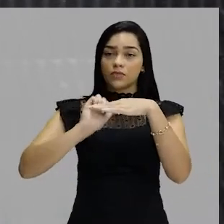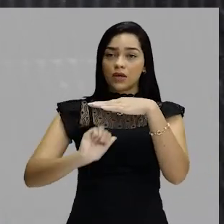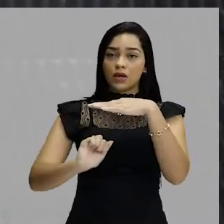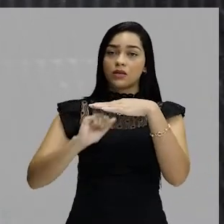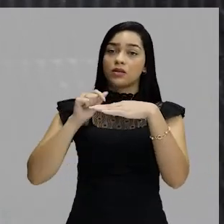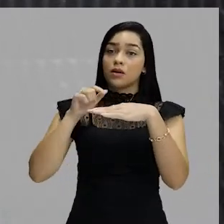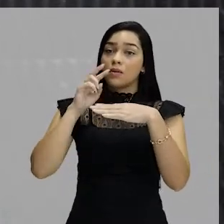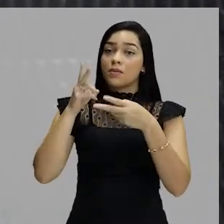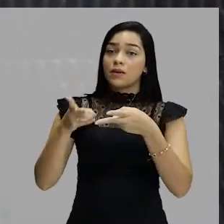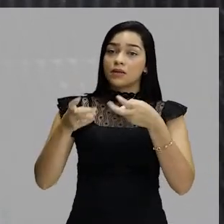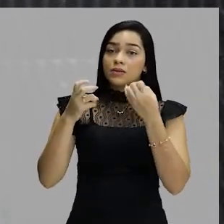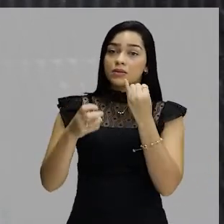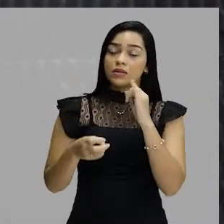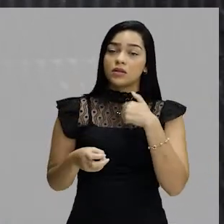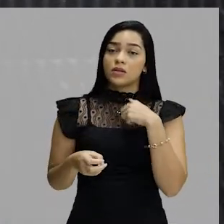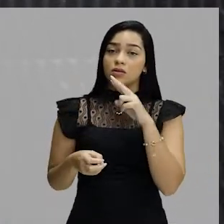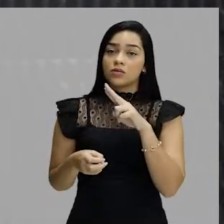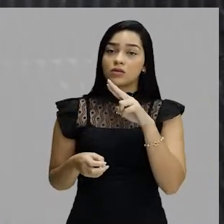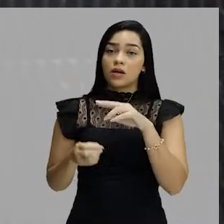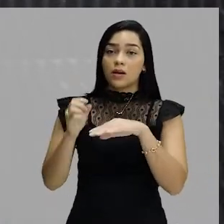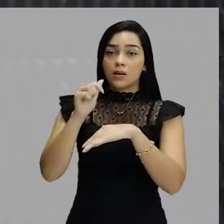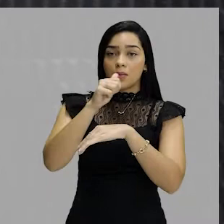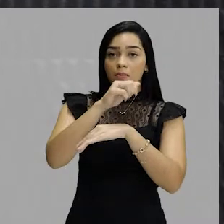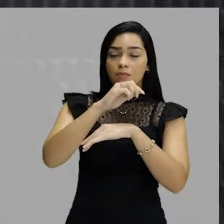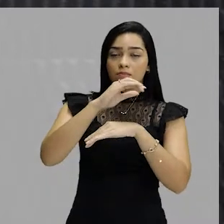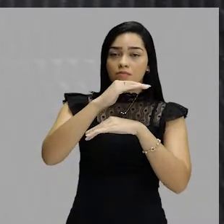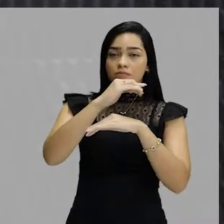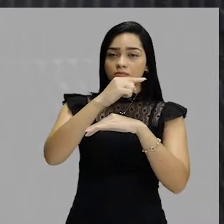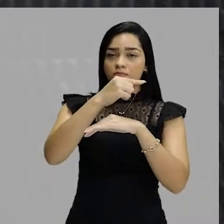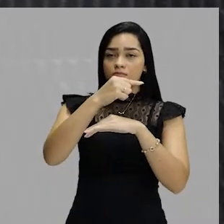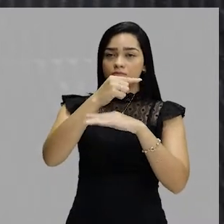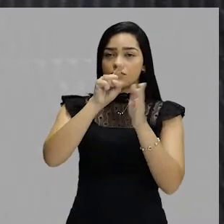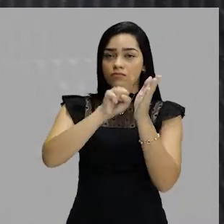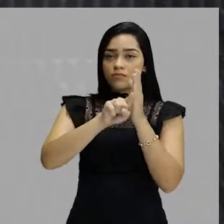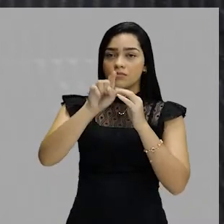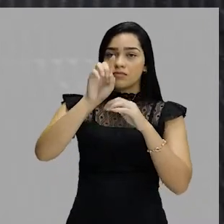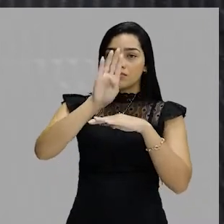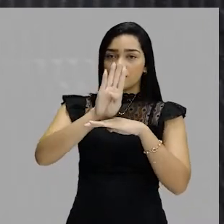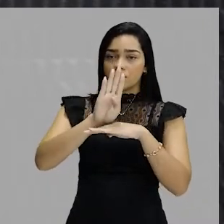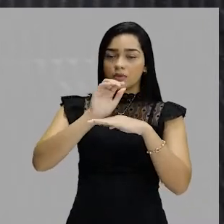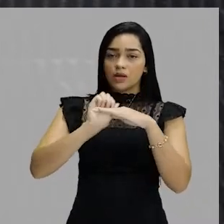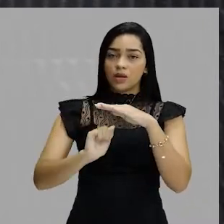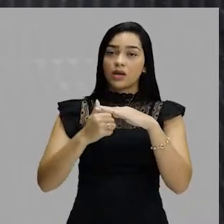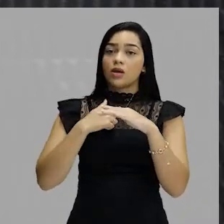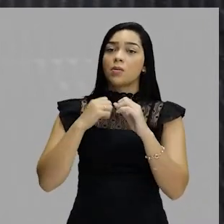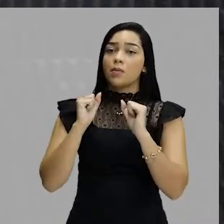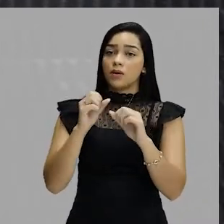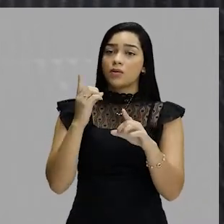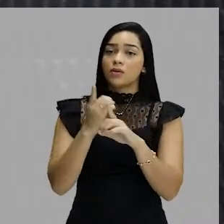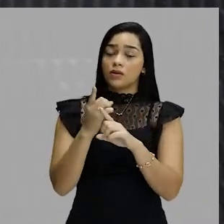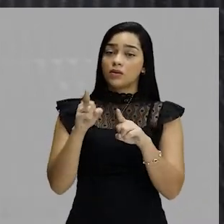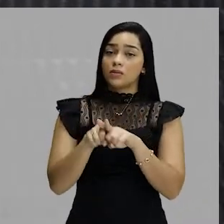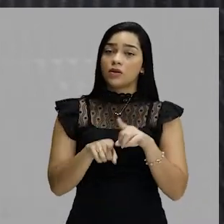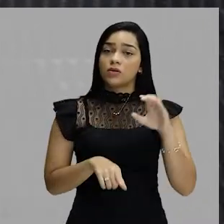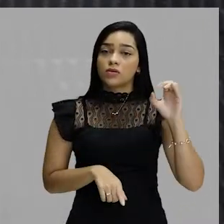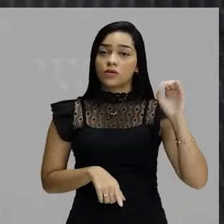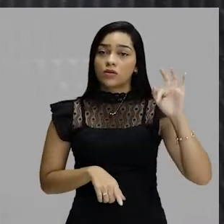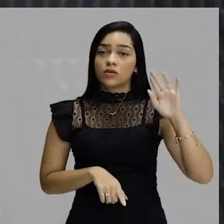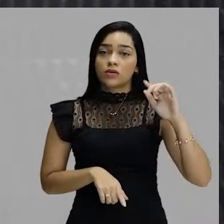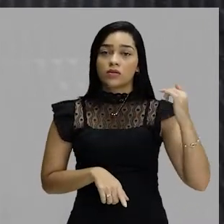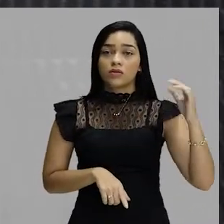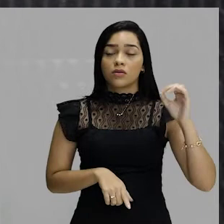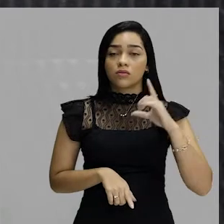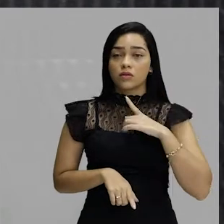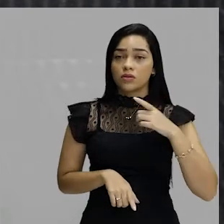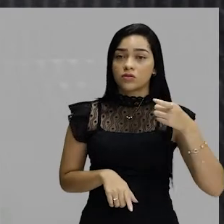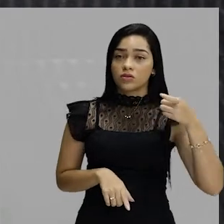Então perceba que se eu usar a fórmula menos b sobre a, eu também consigo encontrar o zero da função. Tenho x